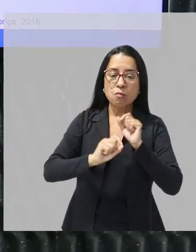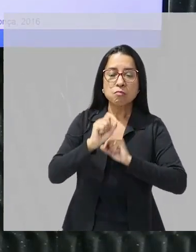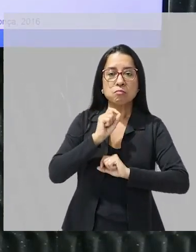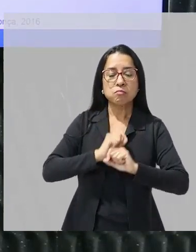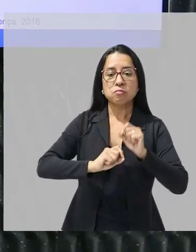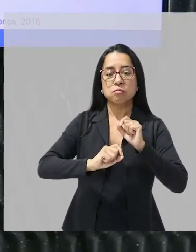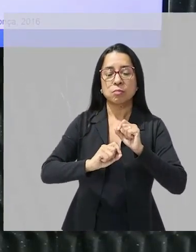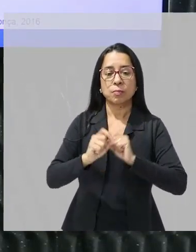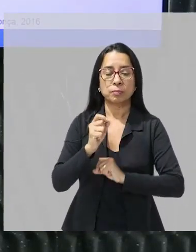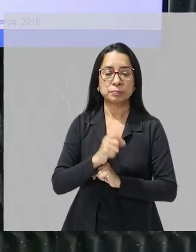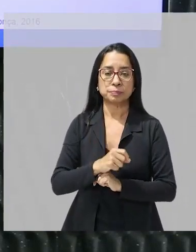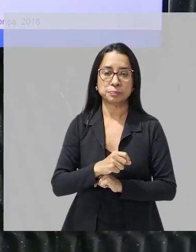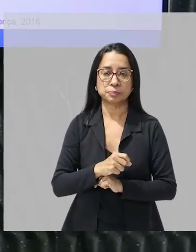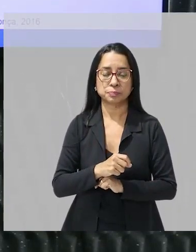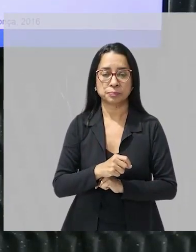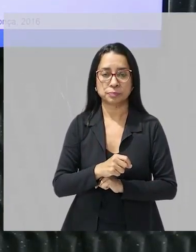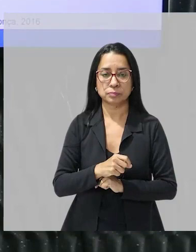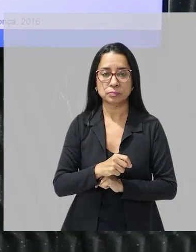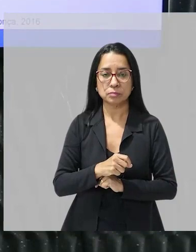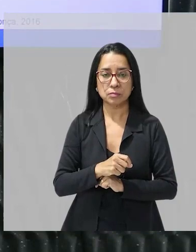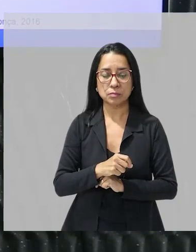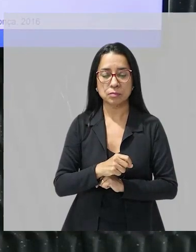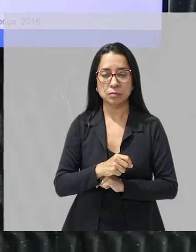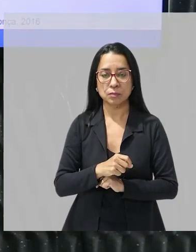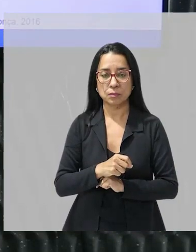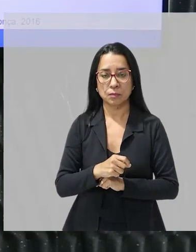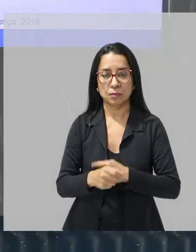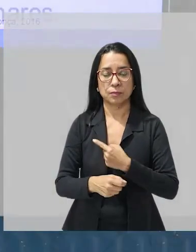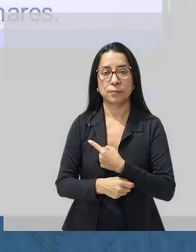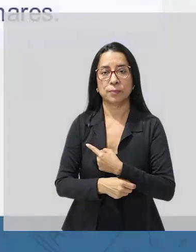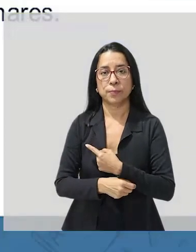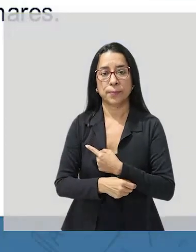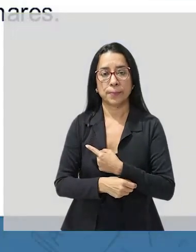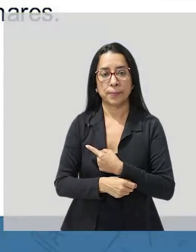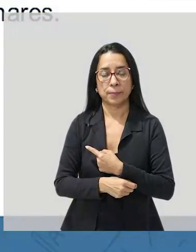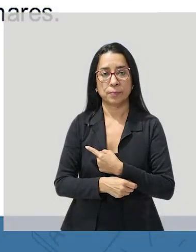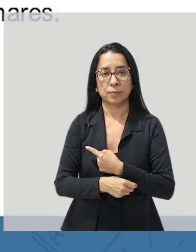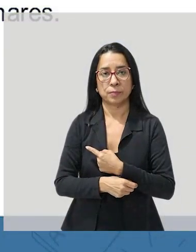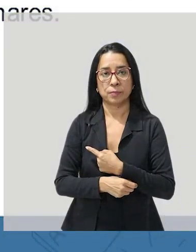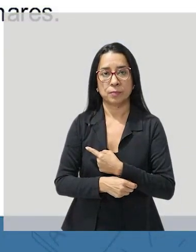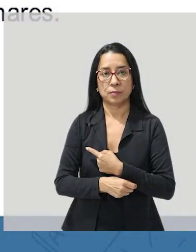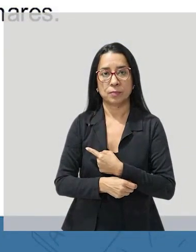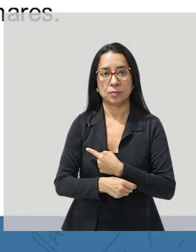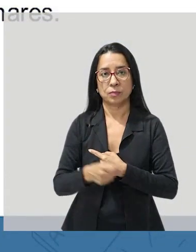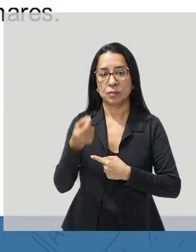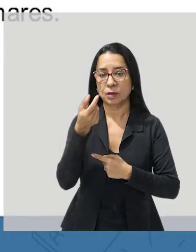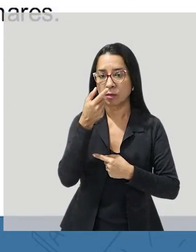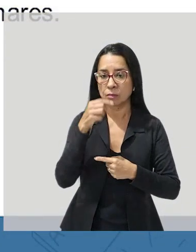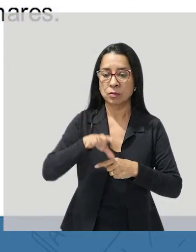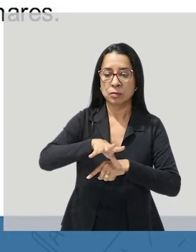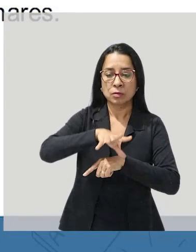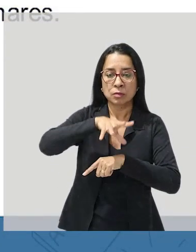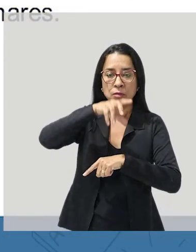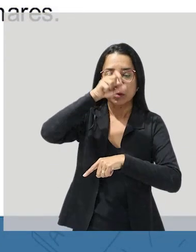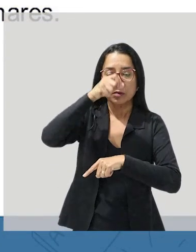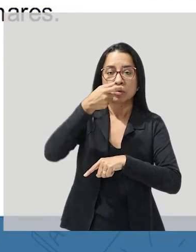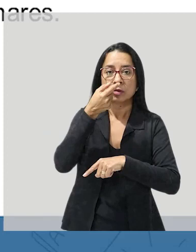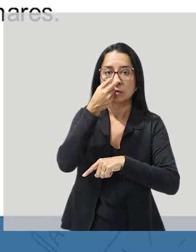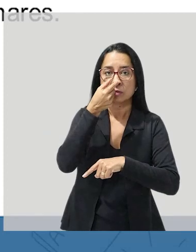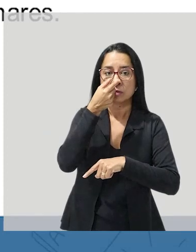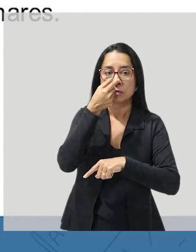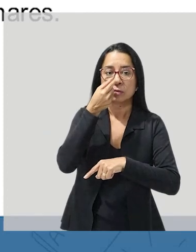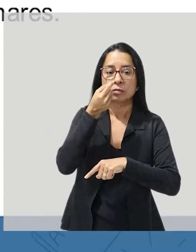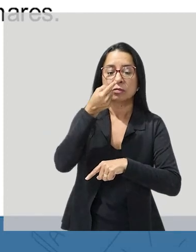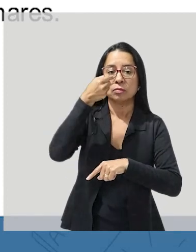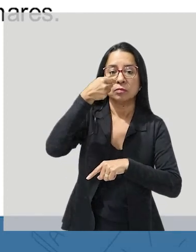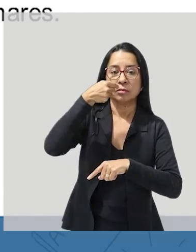o trajeto do ar no nosso sistema digestório. Então, o ar ele chega aqui nas narinas, tá? Ele